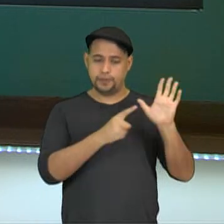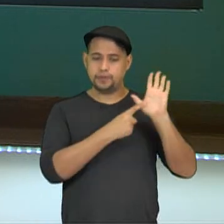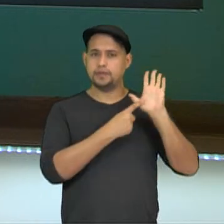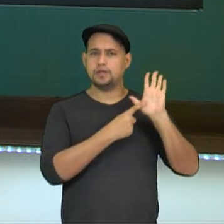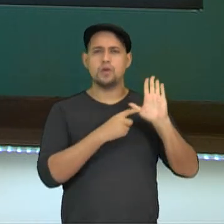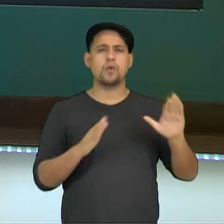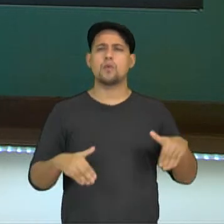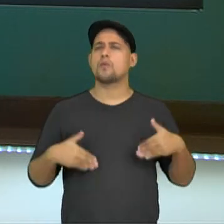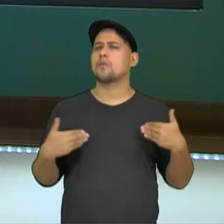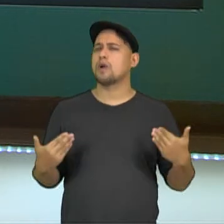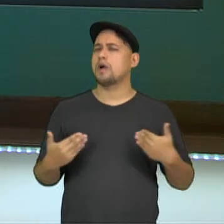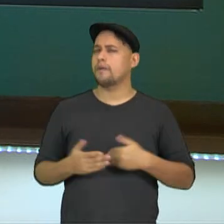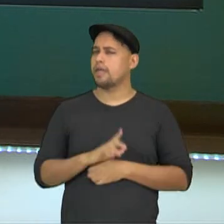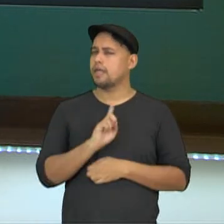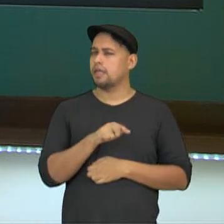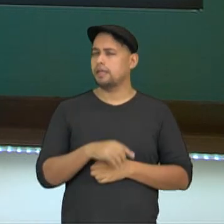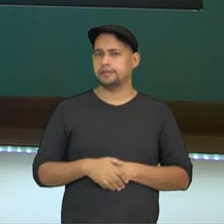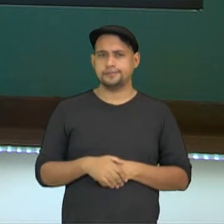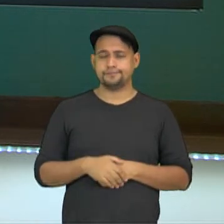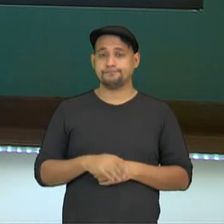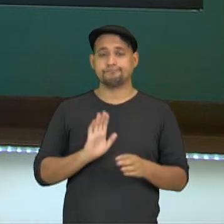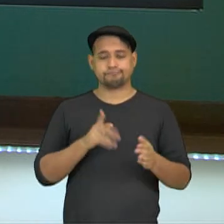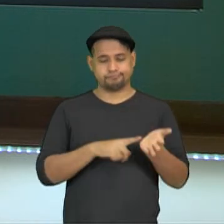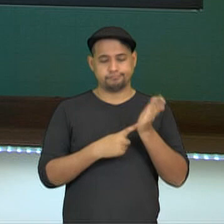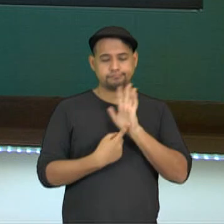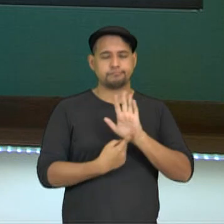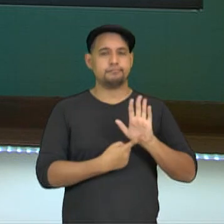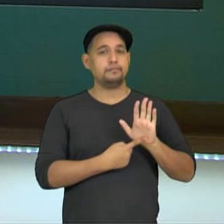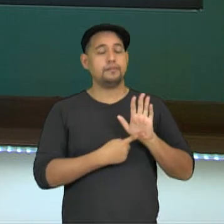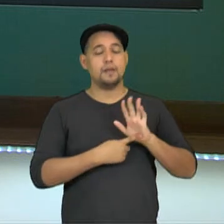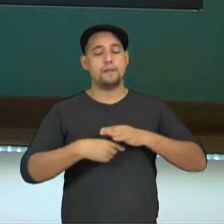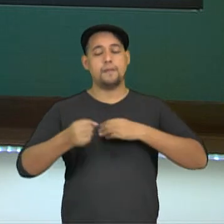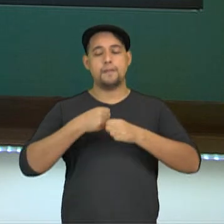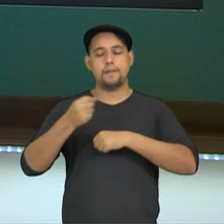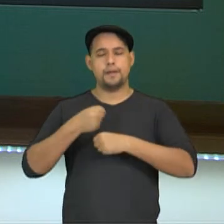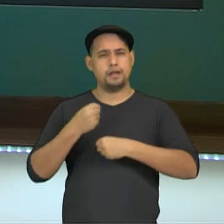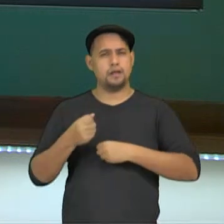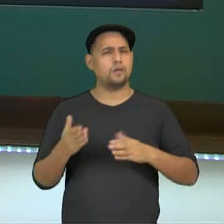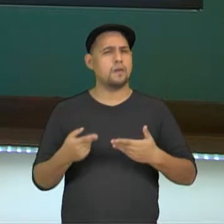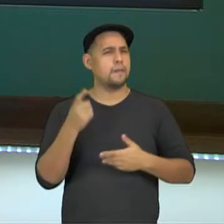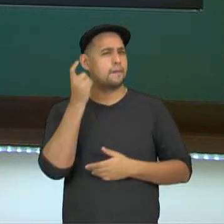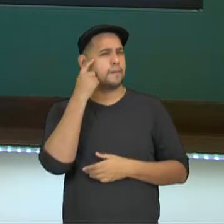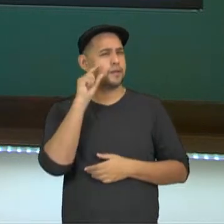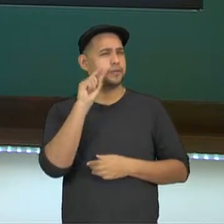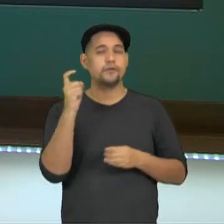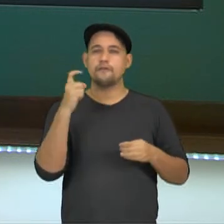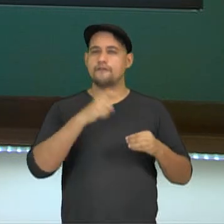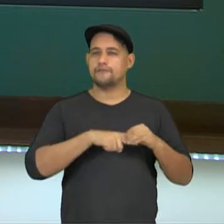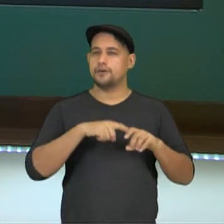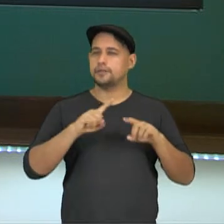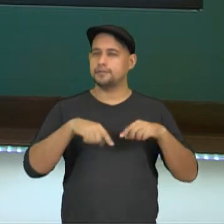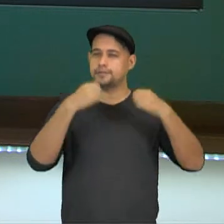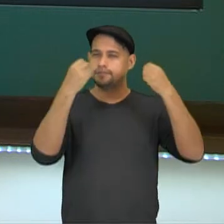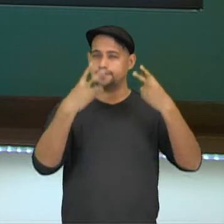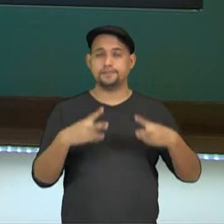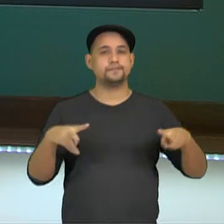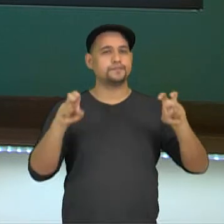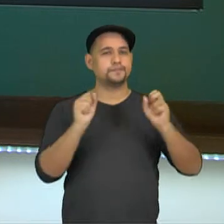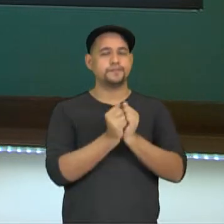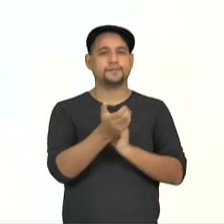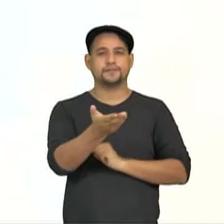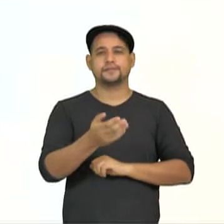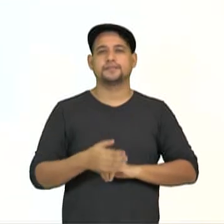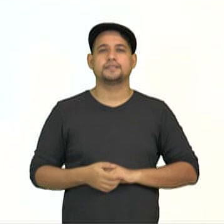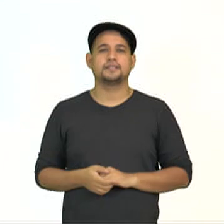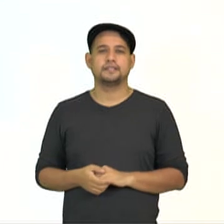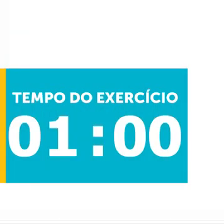Então, qual que é a problematização trazida aqui pela reportagem? Pensa um pouquinho que eu volto já já comentando essa questão com